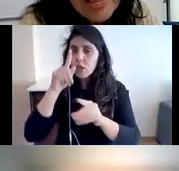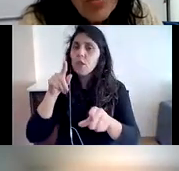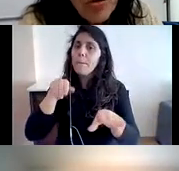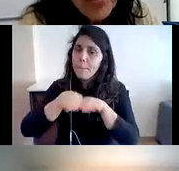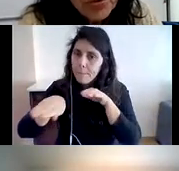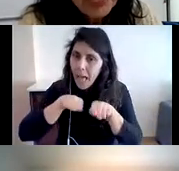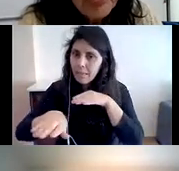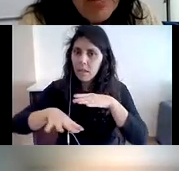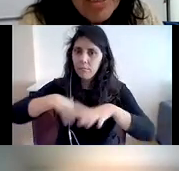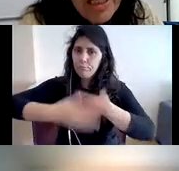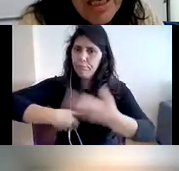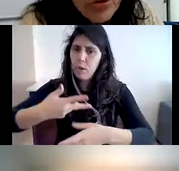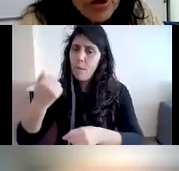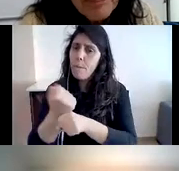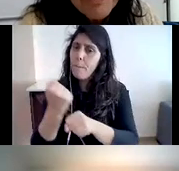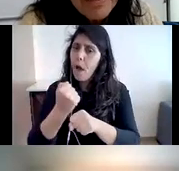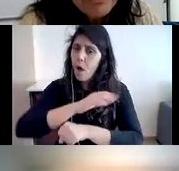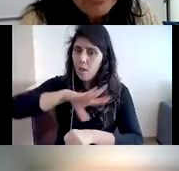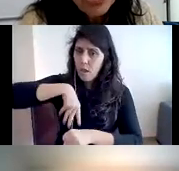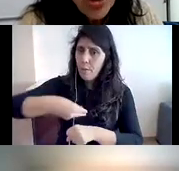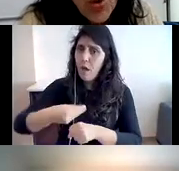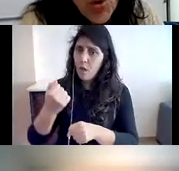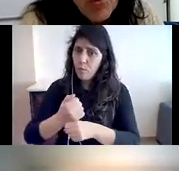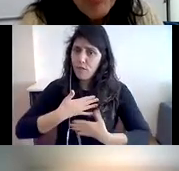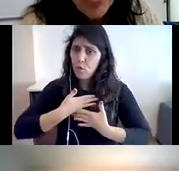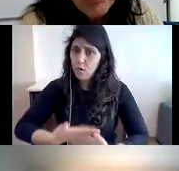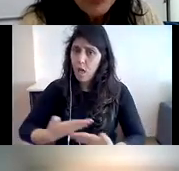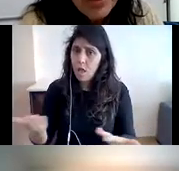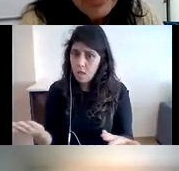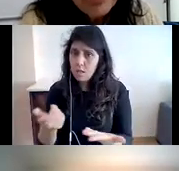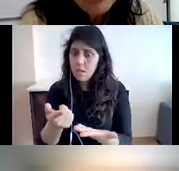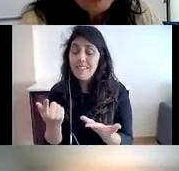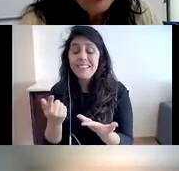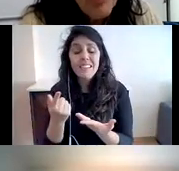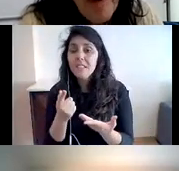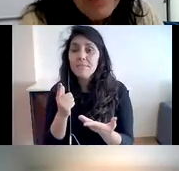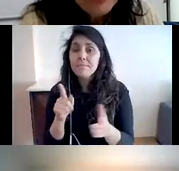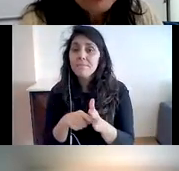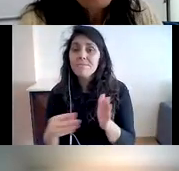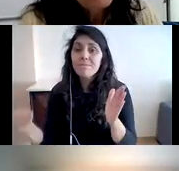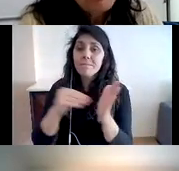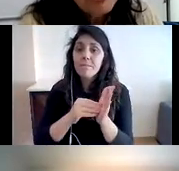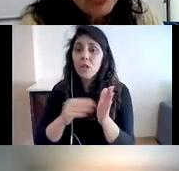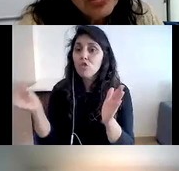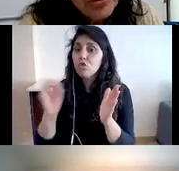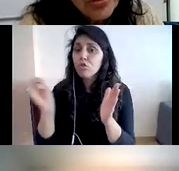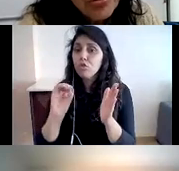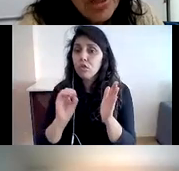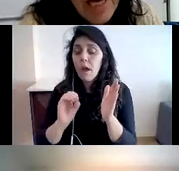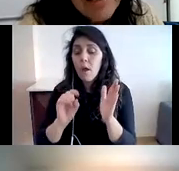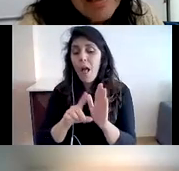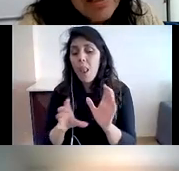na relação com o mundo do trabalho, não está presente como uma componente, como parte das